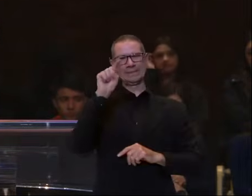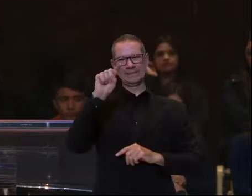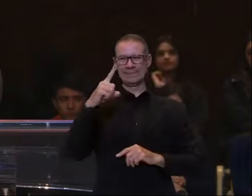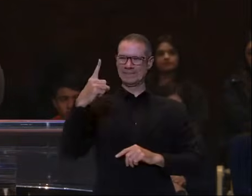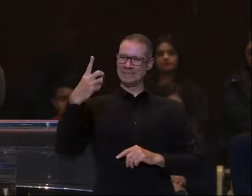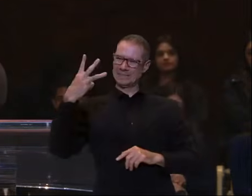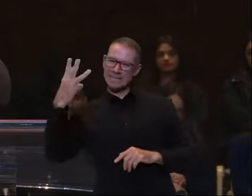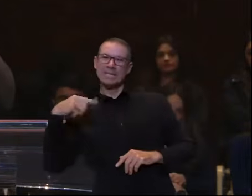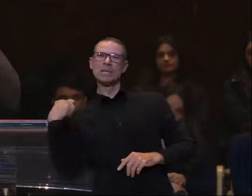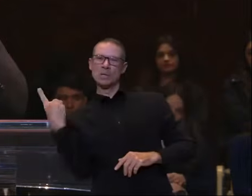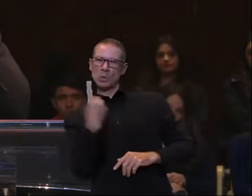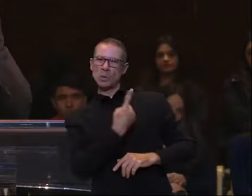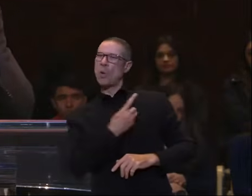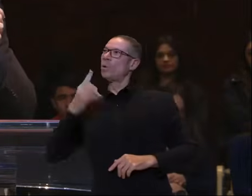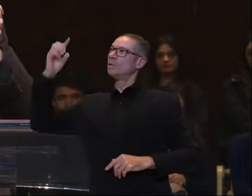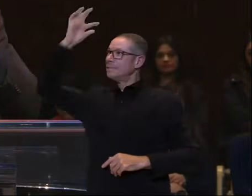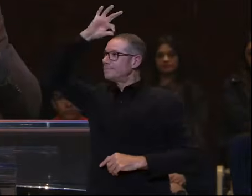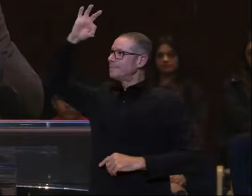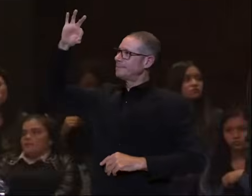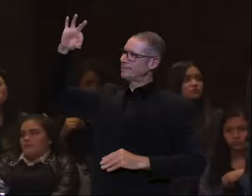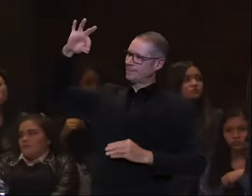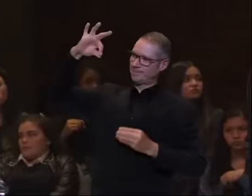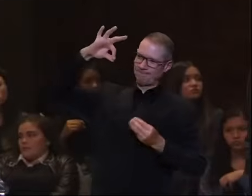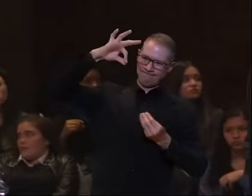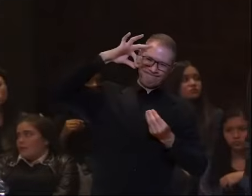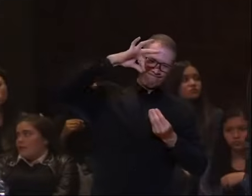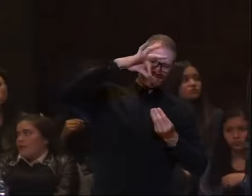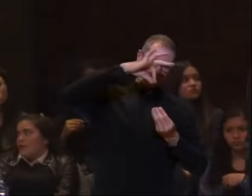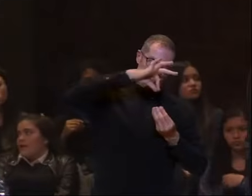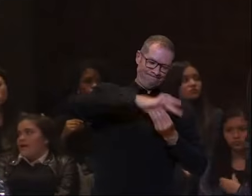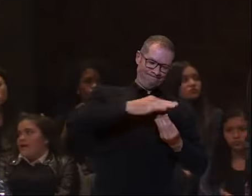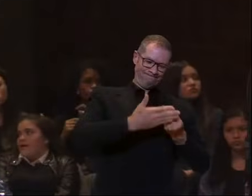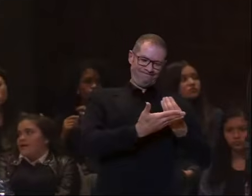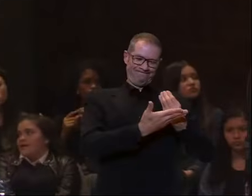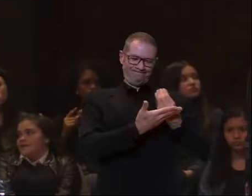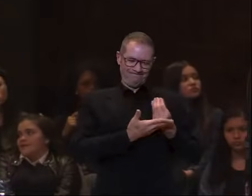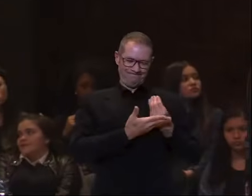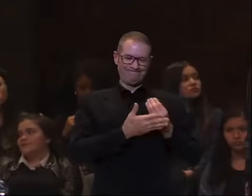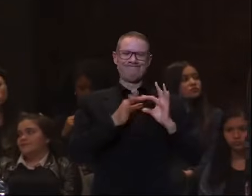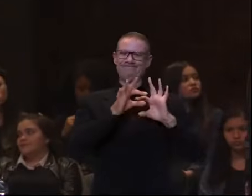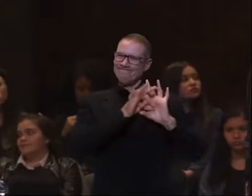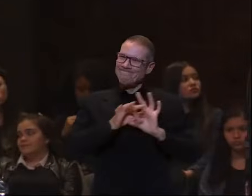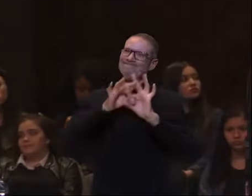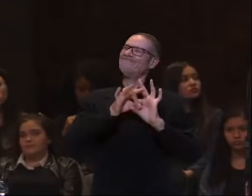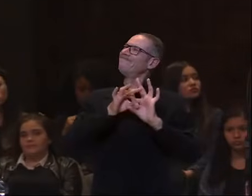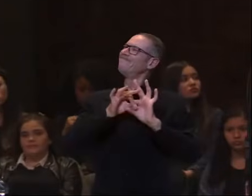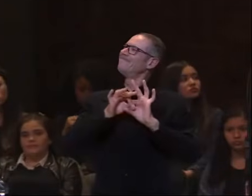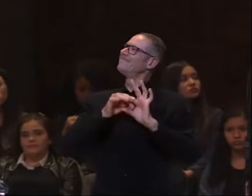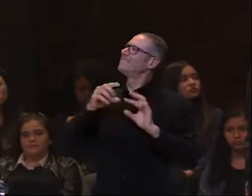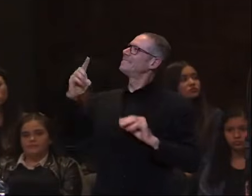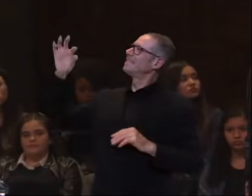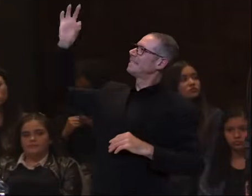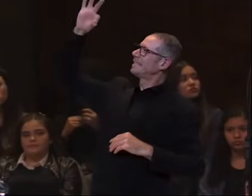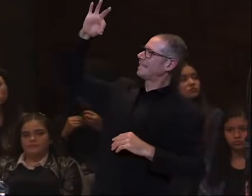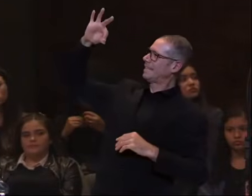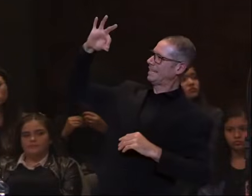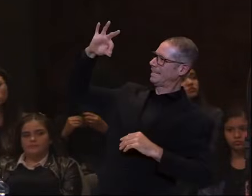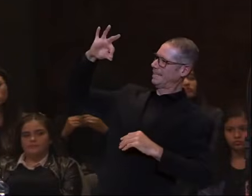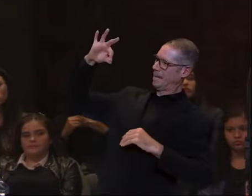nós fomos selados pelo Espírito Santo, e Ele é o penhor da nossa